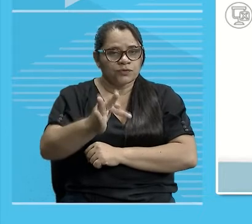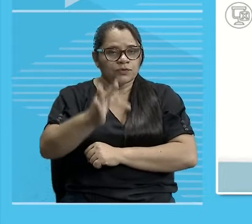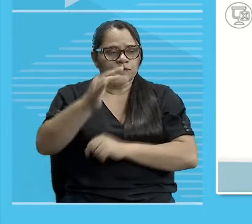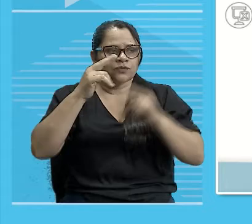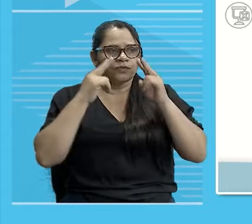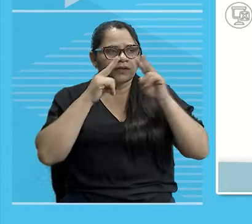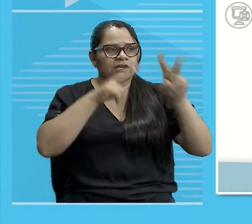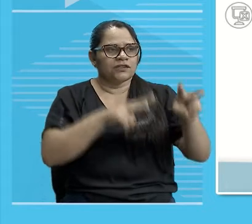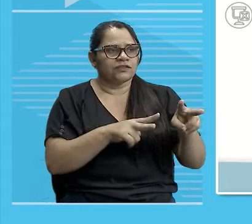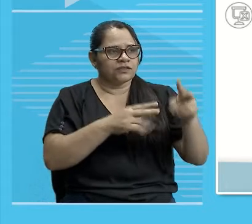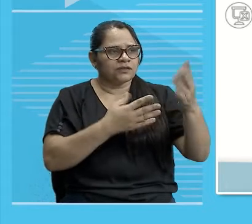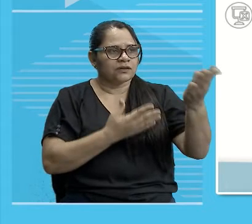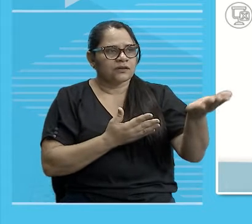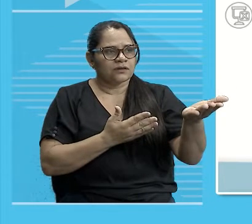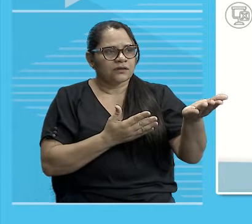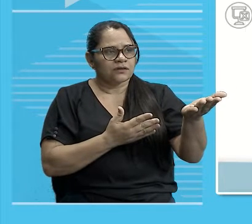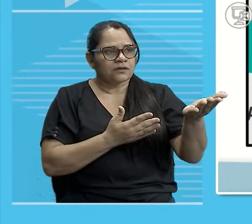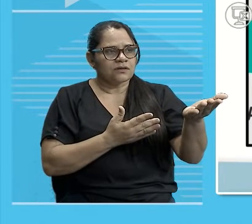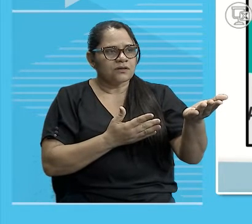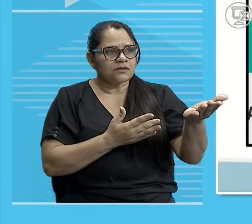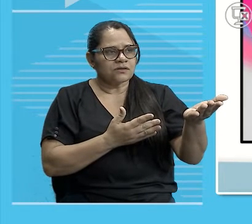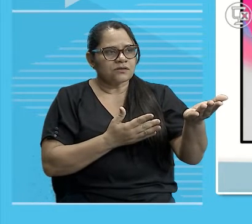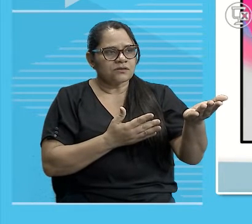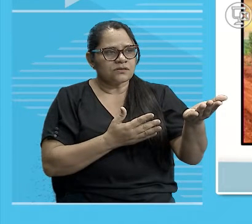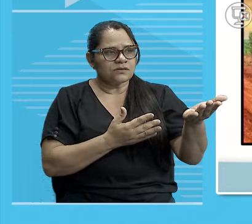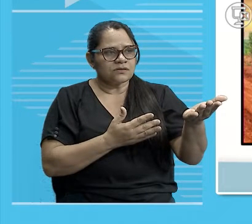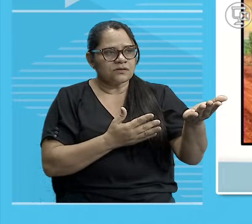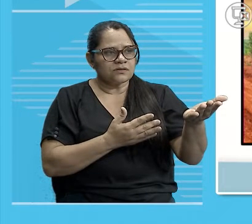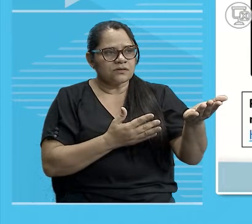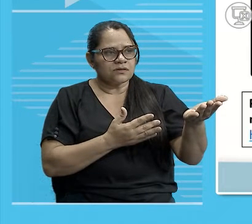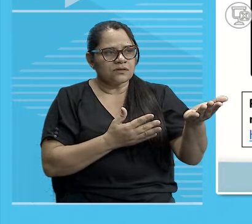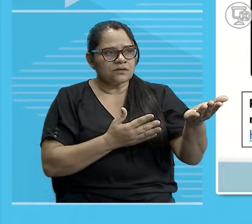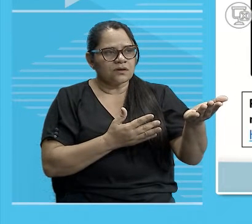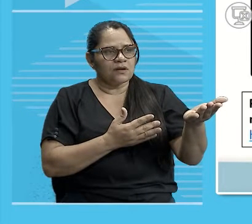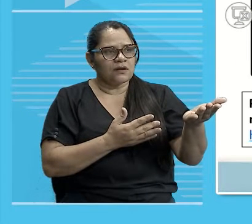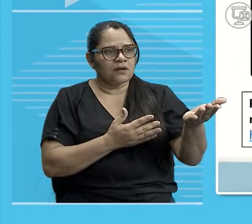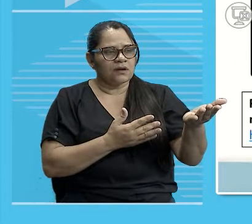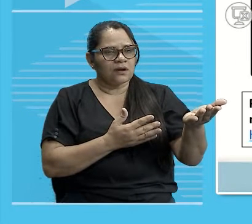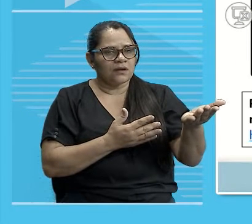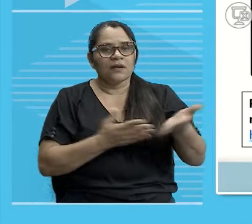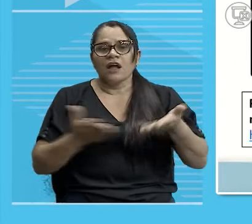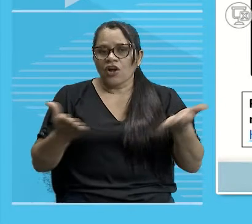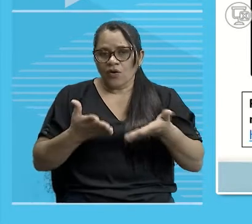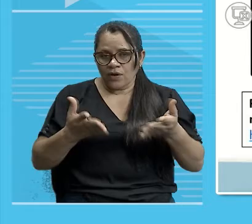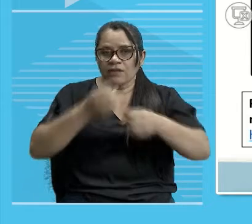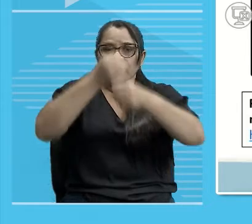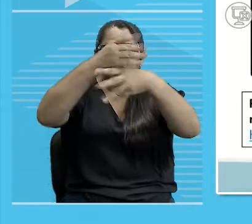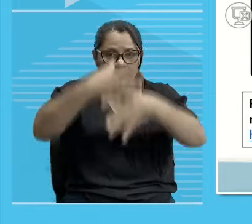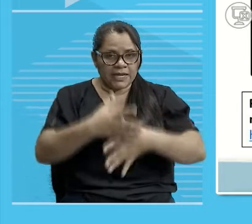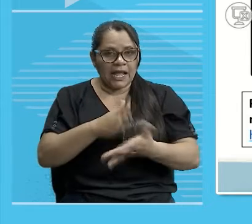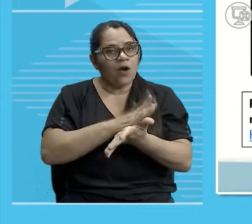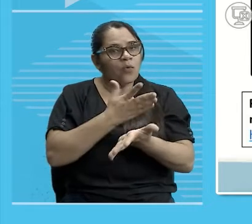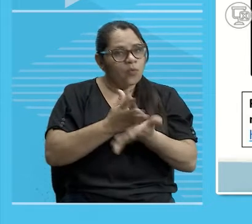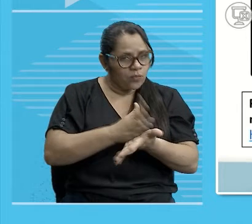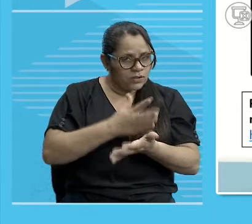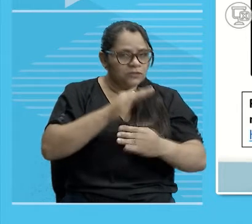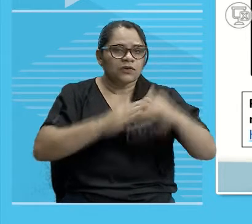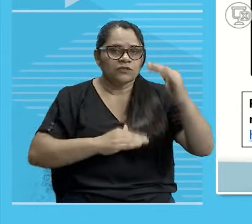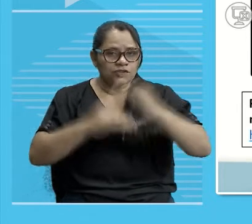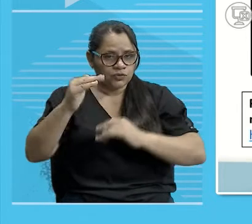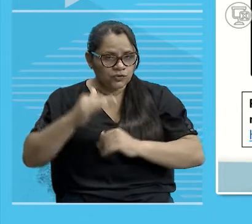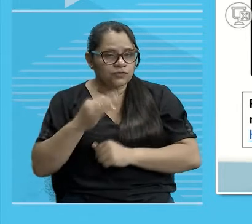serão as profissões perdão do Futuro vamos conhecer algumas dessas profissões do futuro